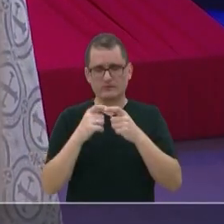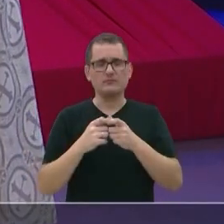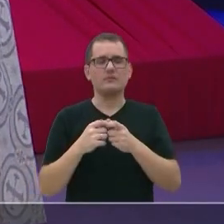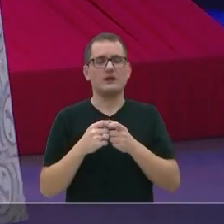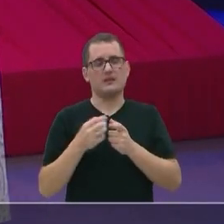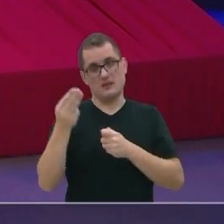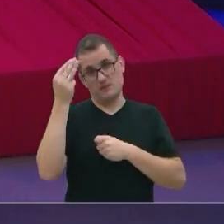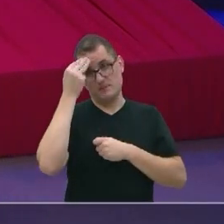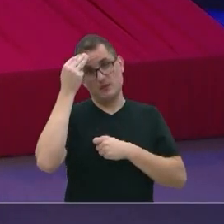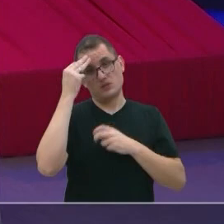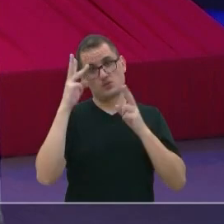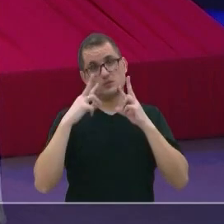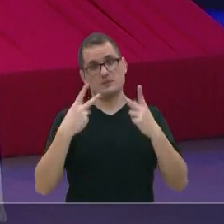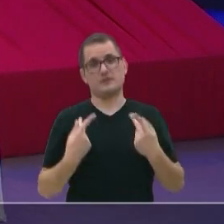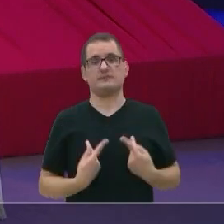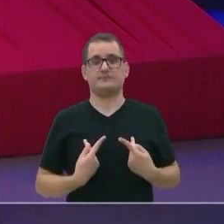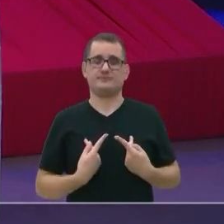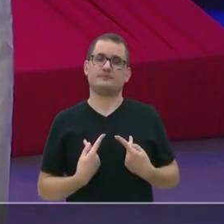mente humana.